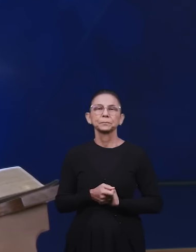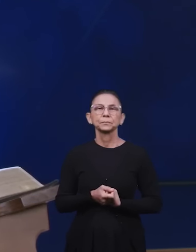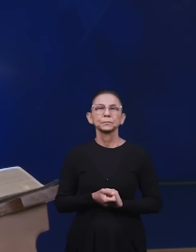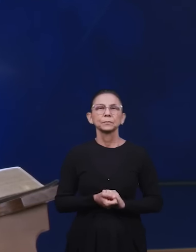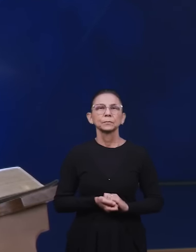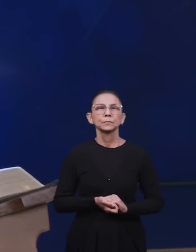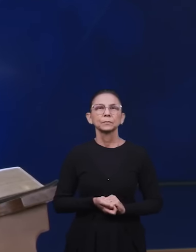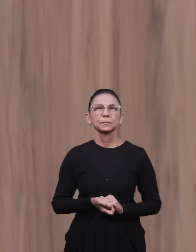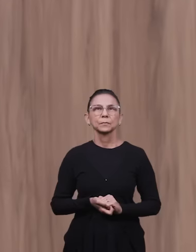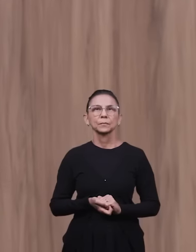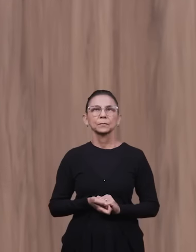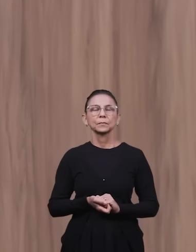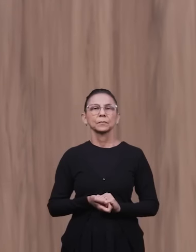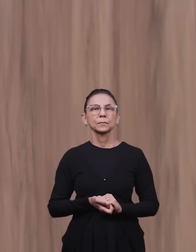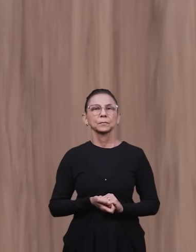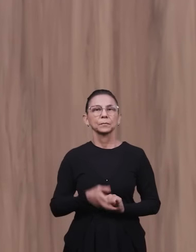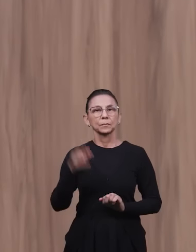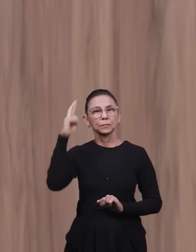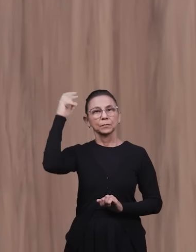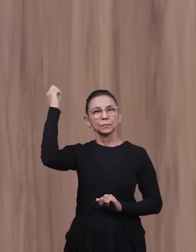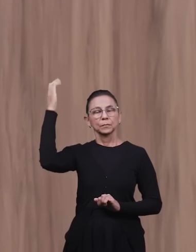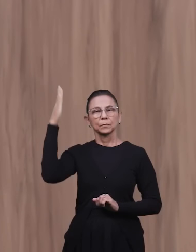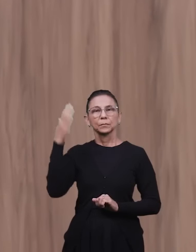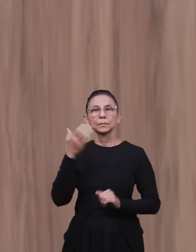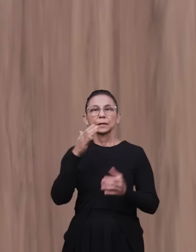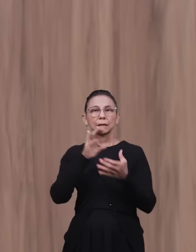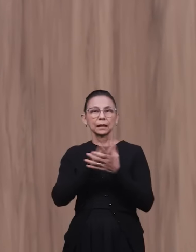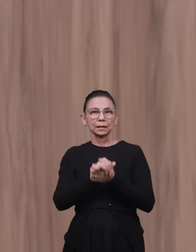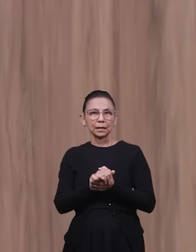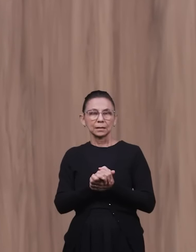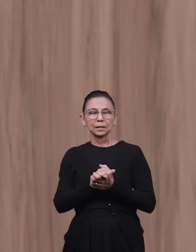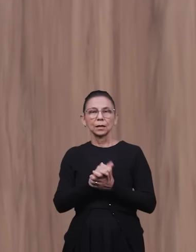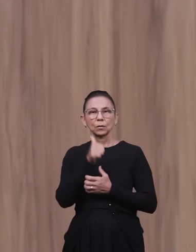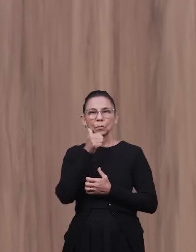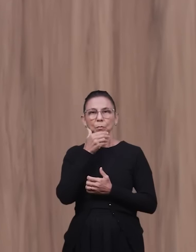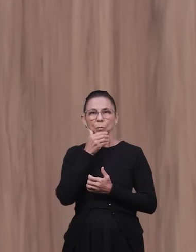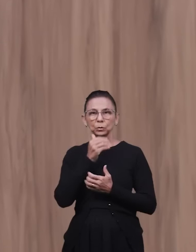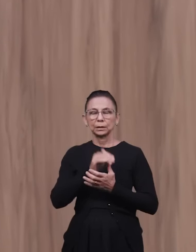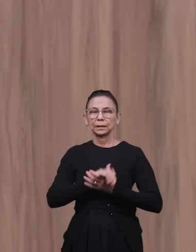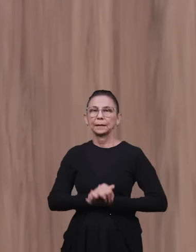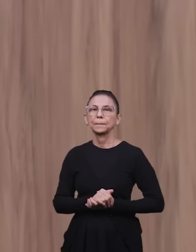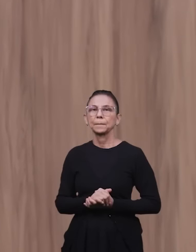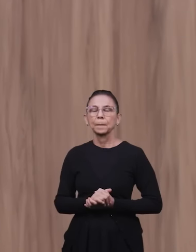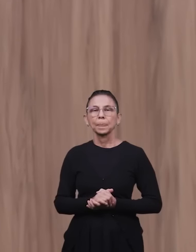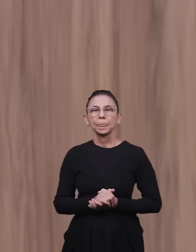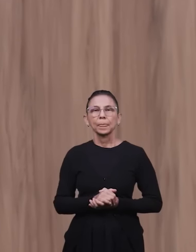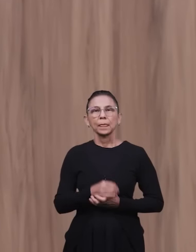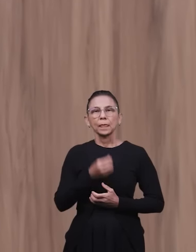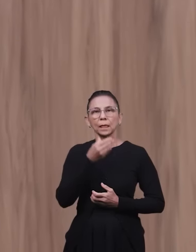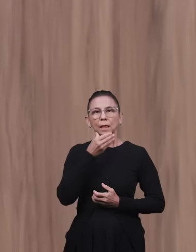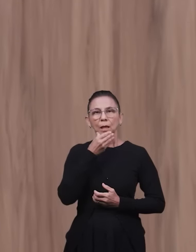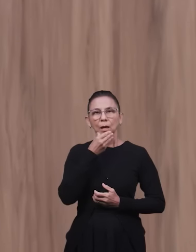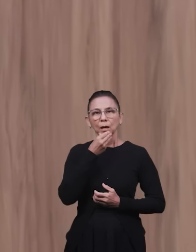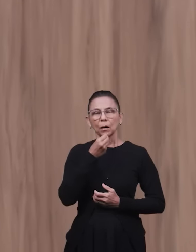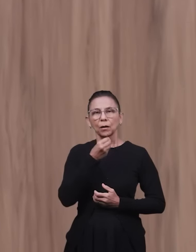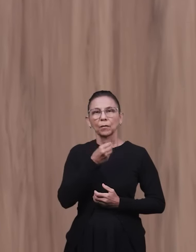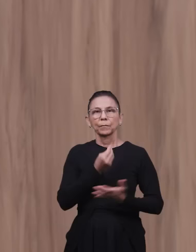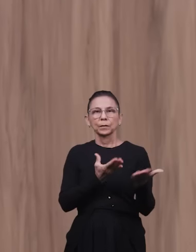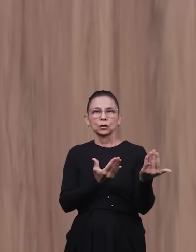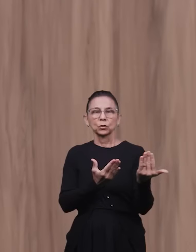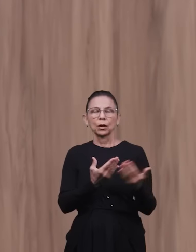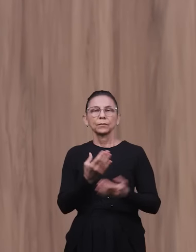o Senhor concedeu. O Senhor revelou um casal que tem um filho jovem e uma filha que tem 13